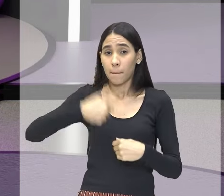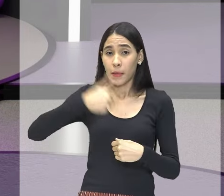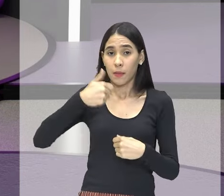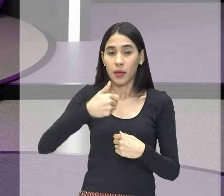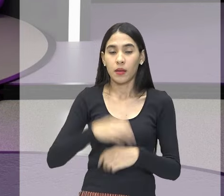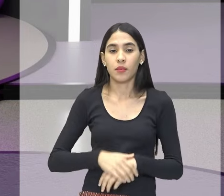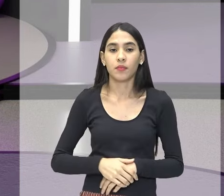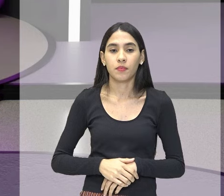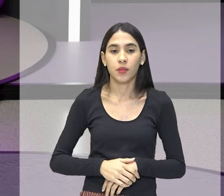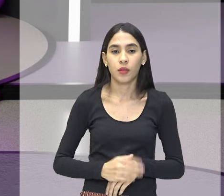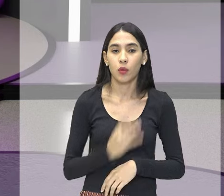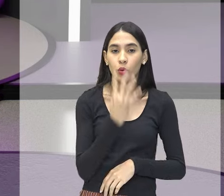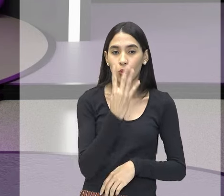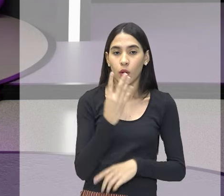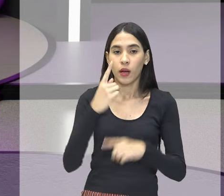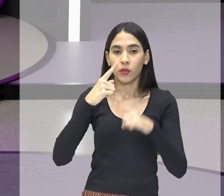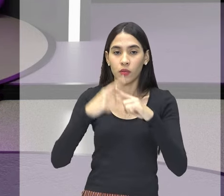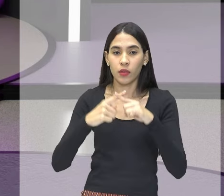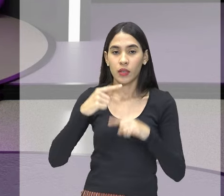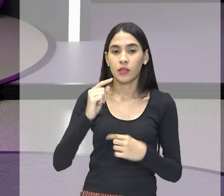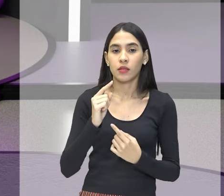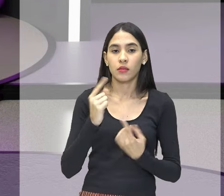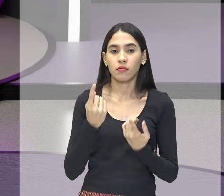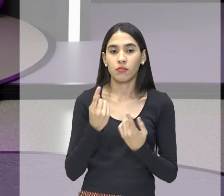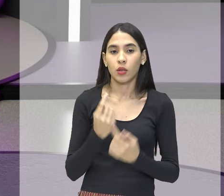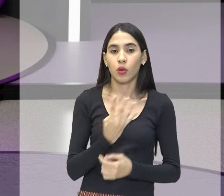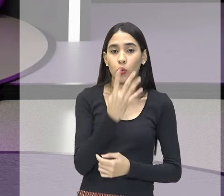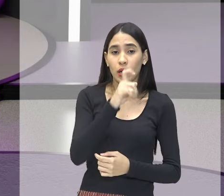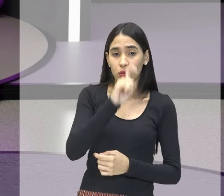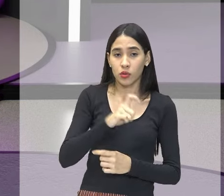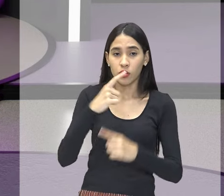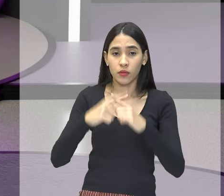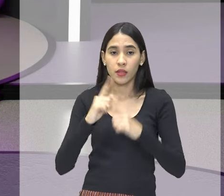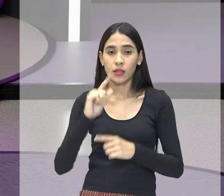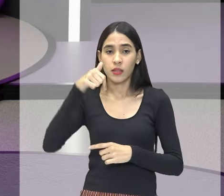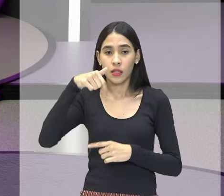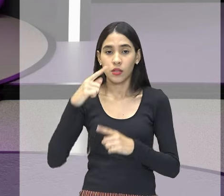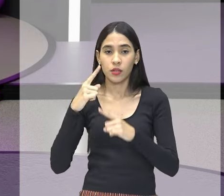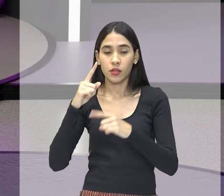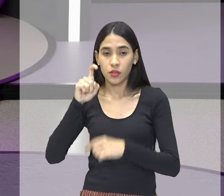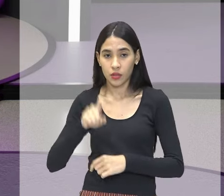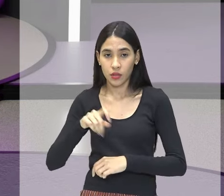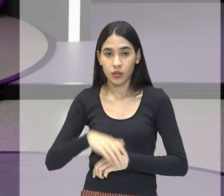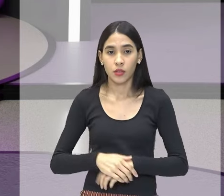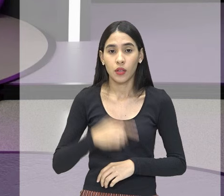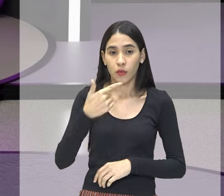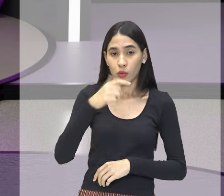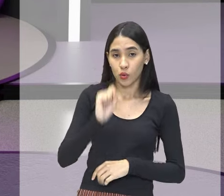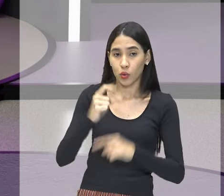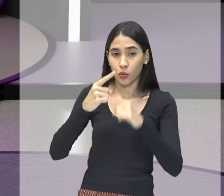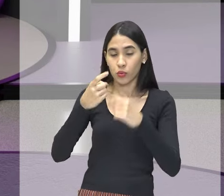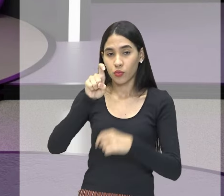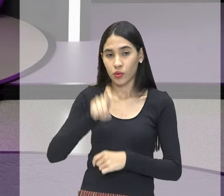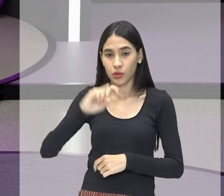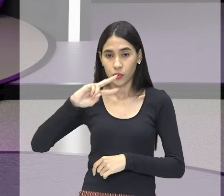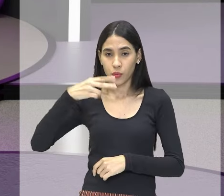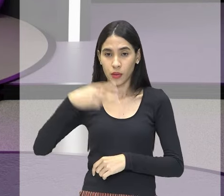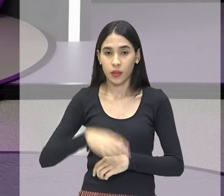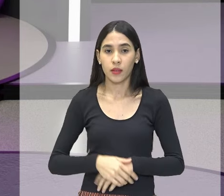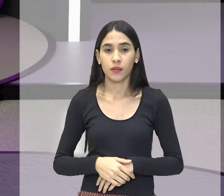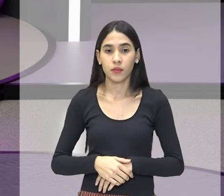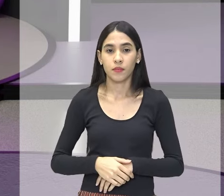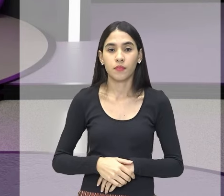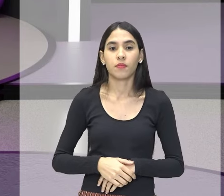4x multiplicado por 7x é igual a 28x². De onde vem o 28?